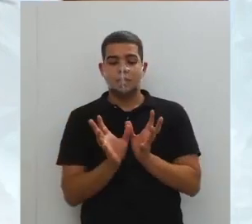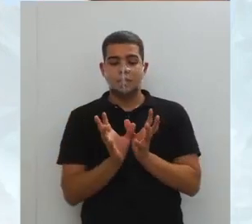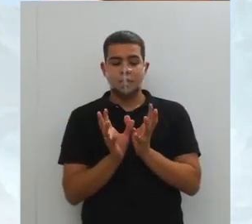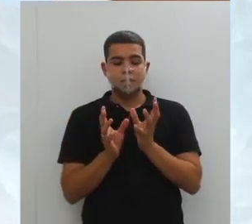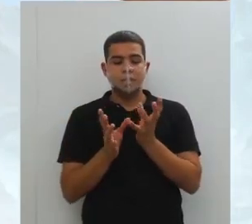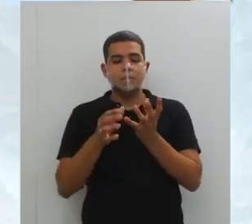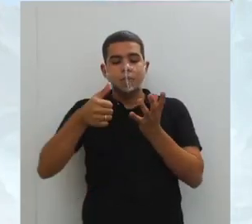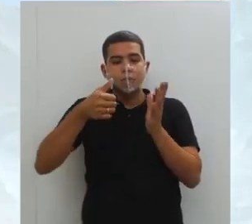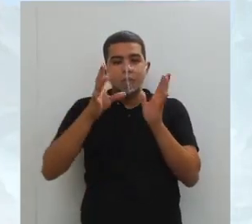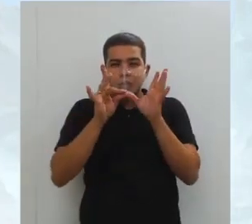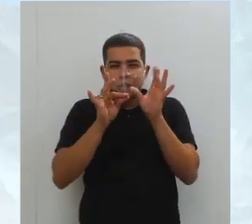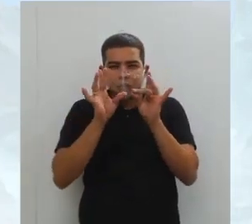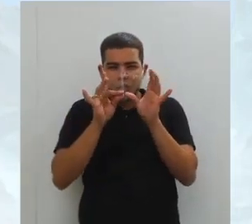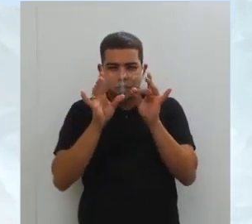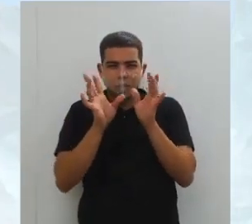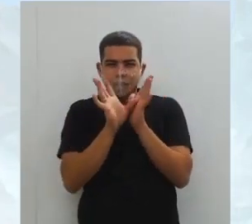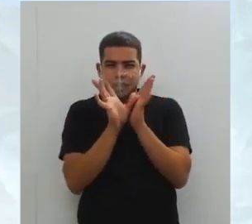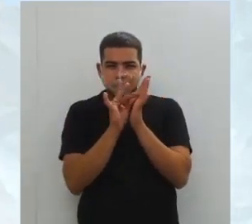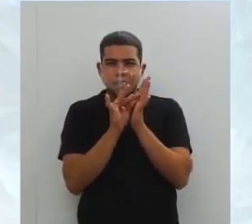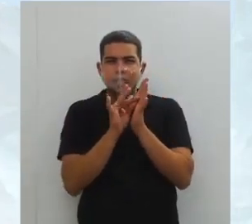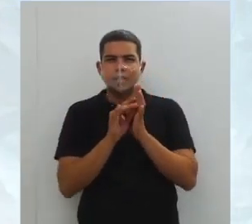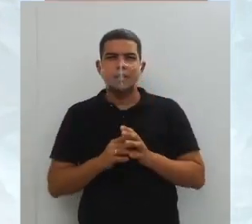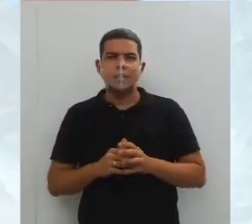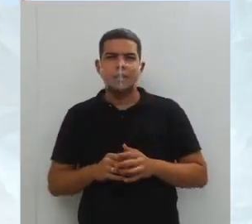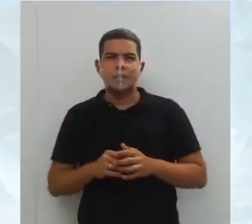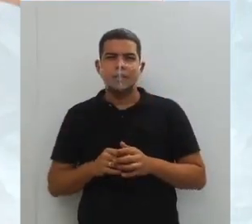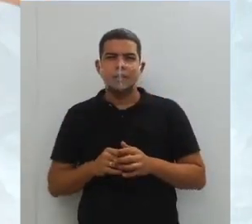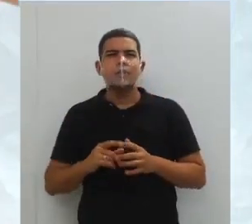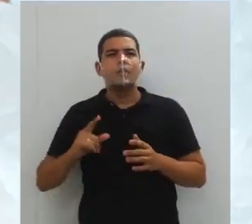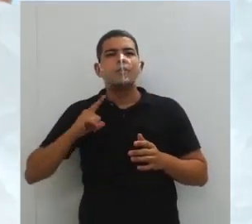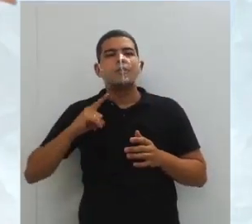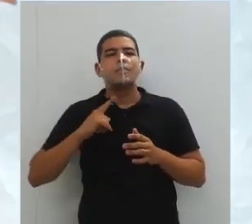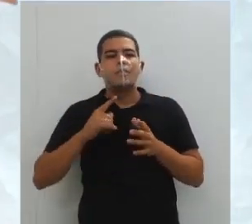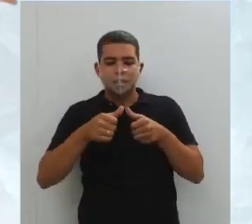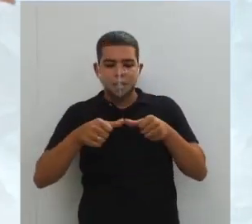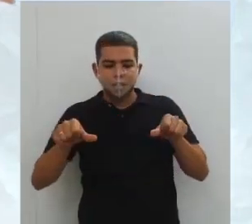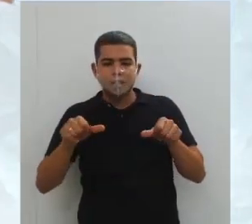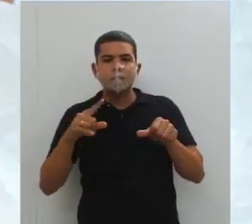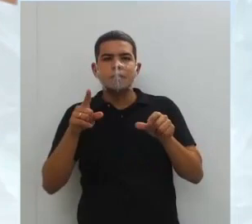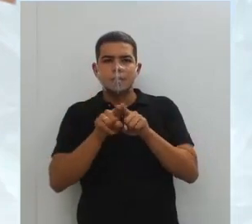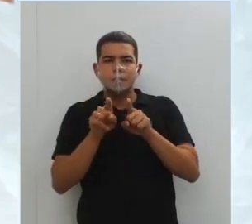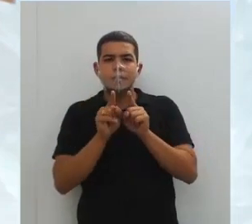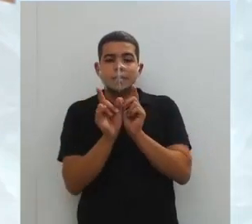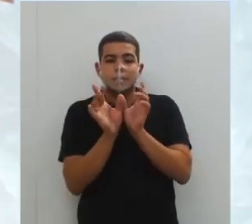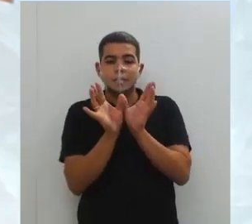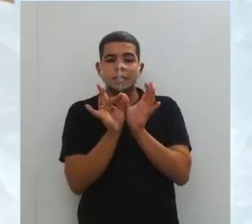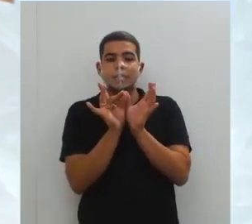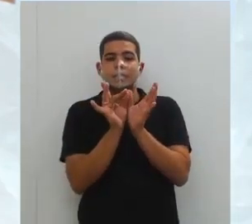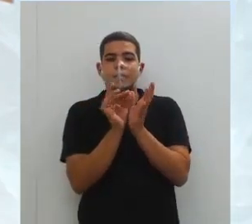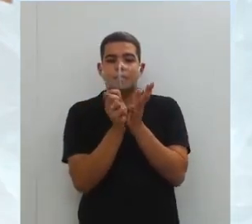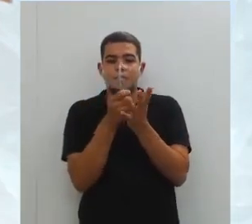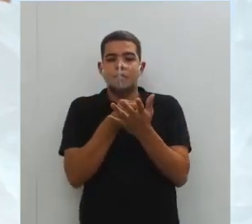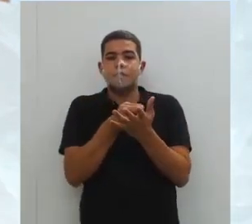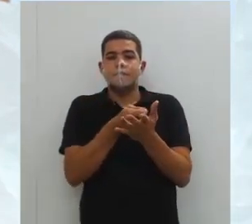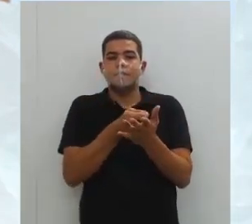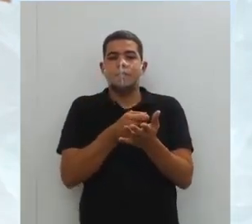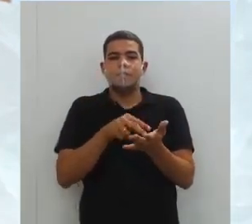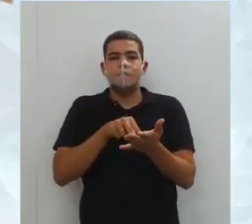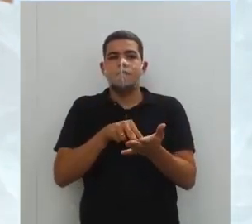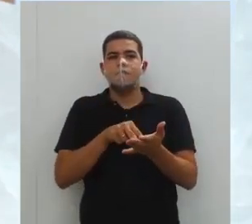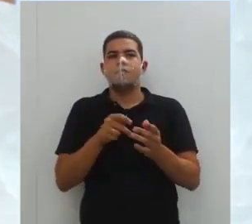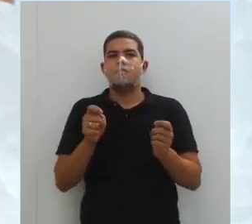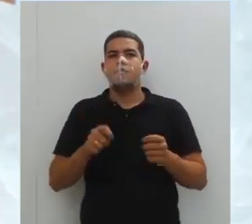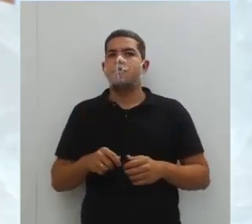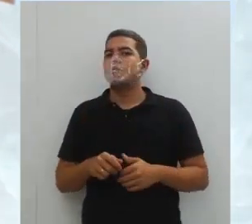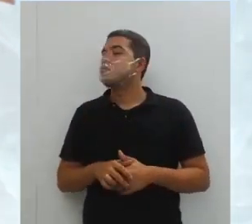cole. O bom da fita é que ele te dá mais sustentação. Mas se não tiver, não